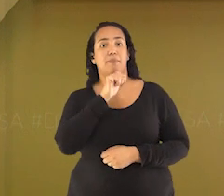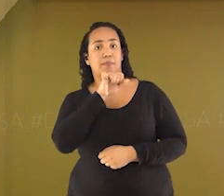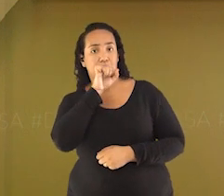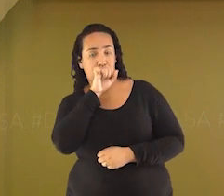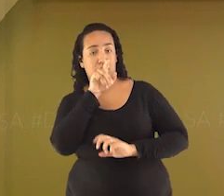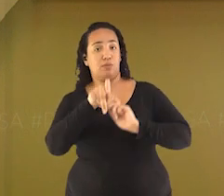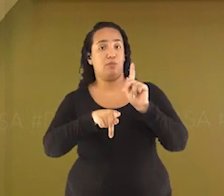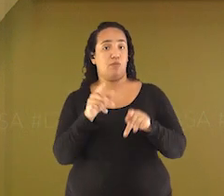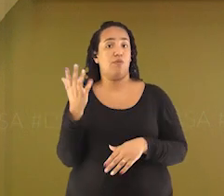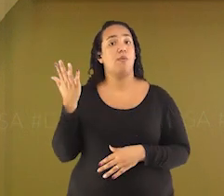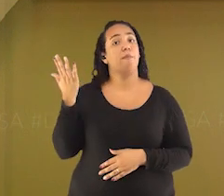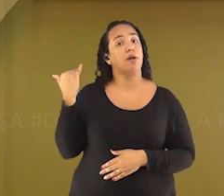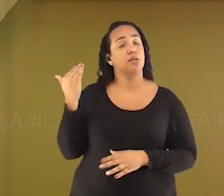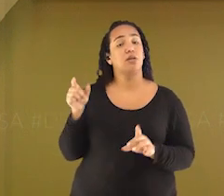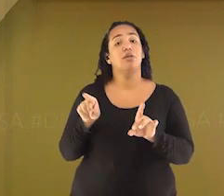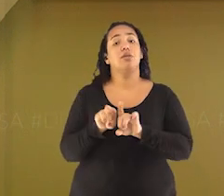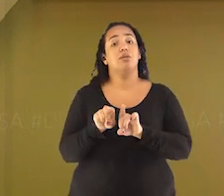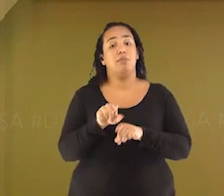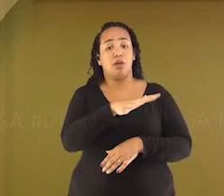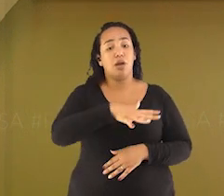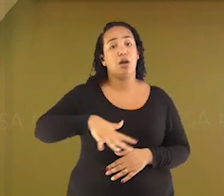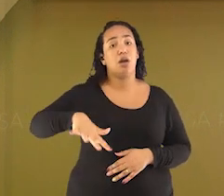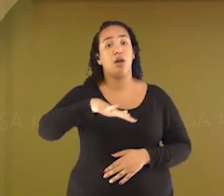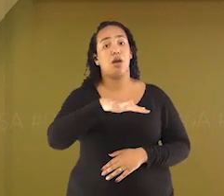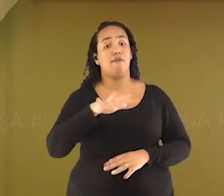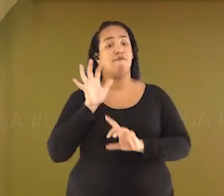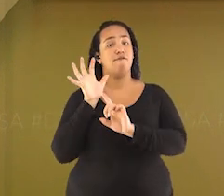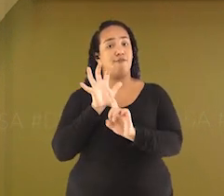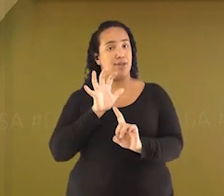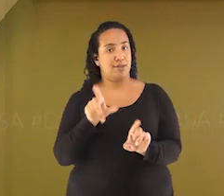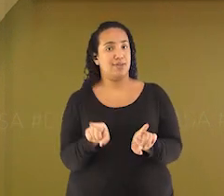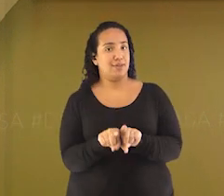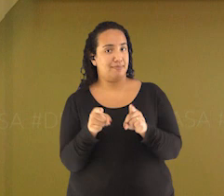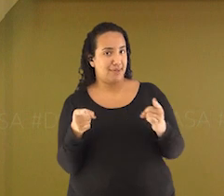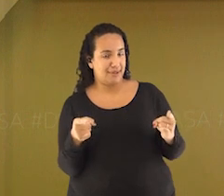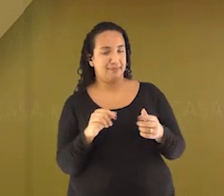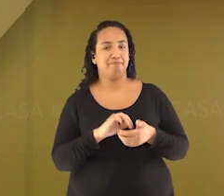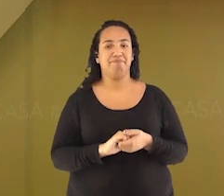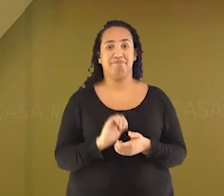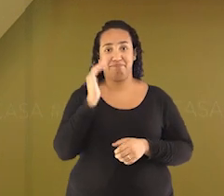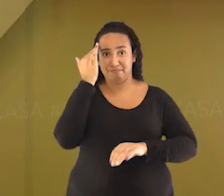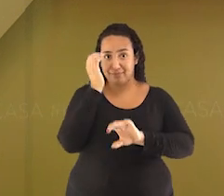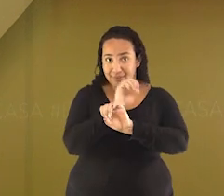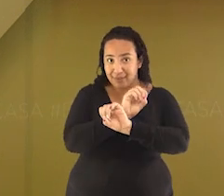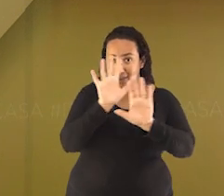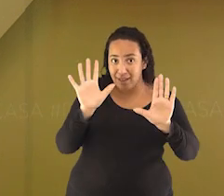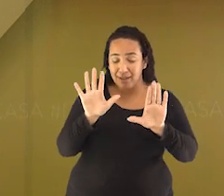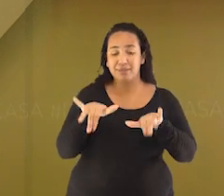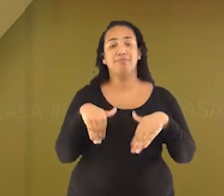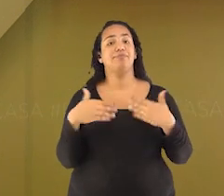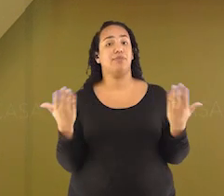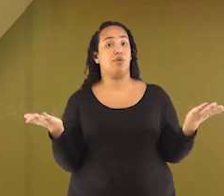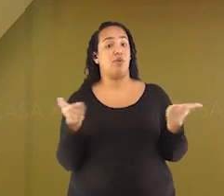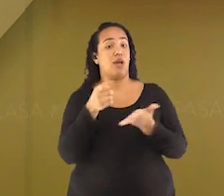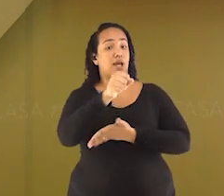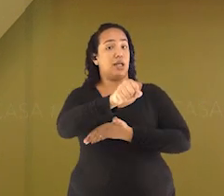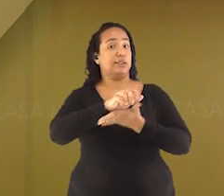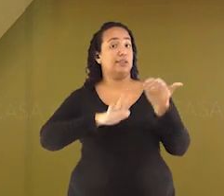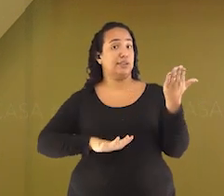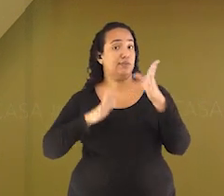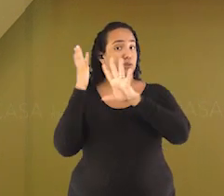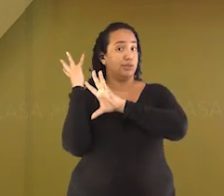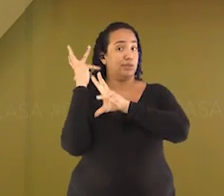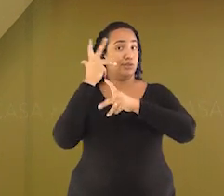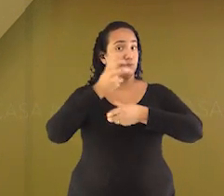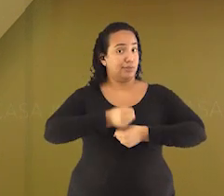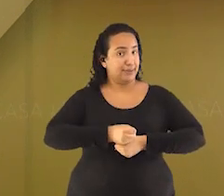adquiridas por antepassados e influenciadas pelo ambiente em que viveram. Entendido? Então, agora vamos à nossa atividade